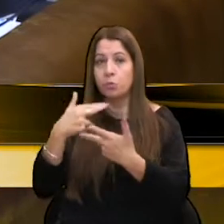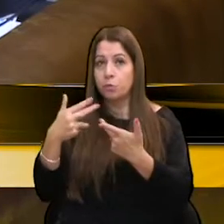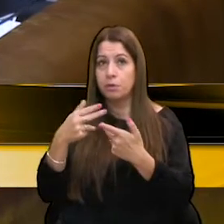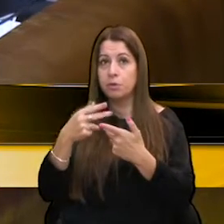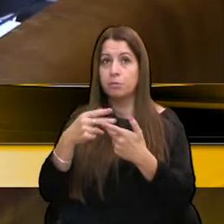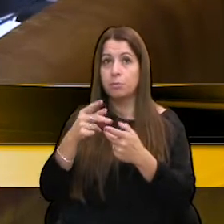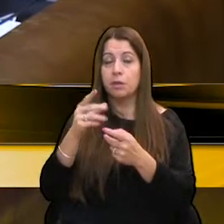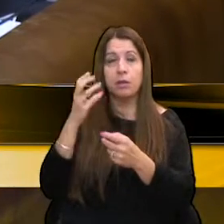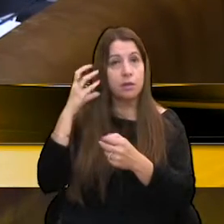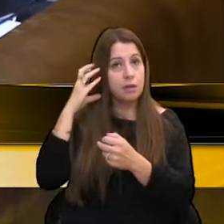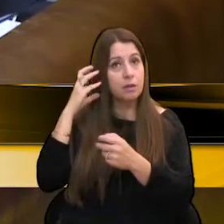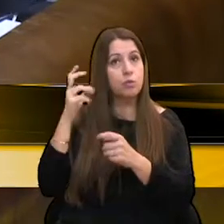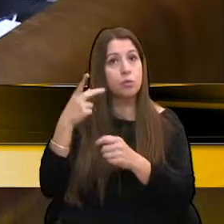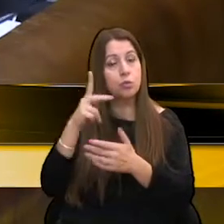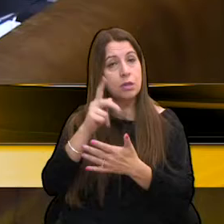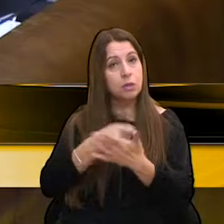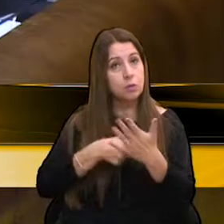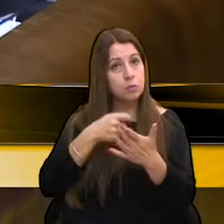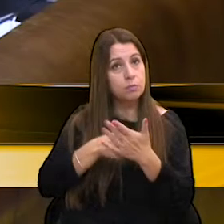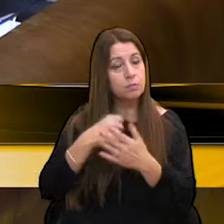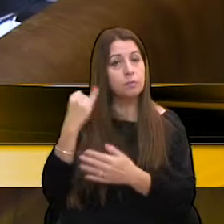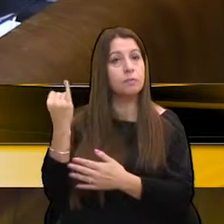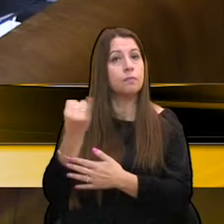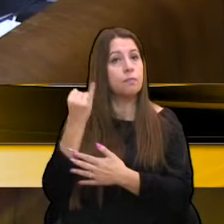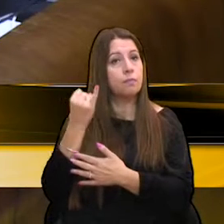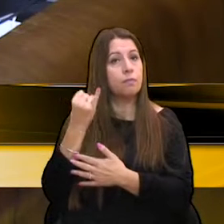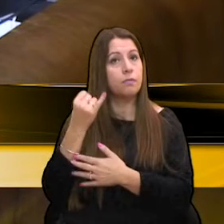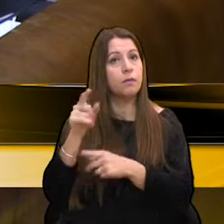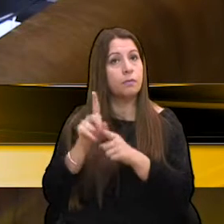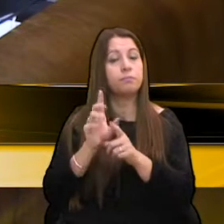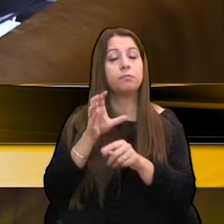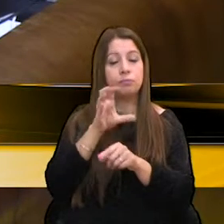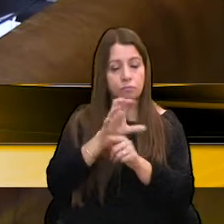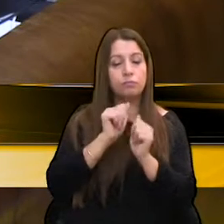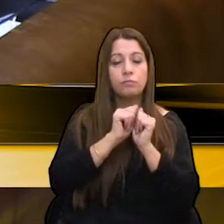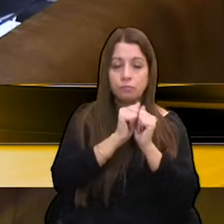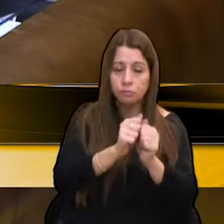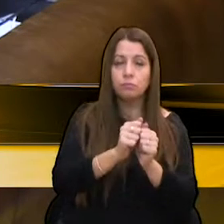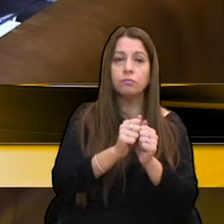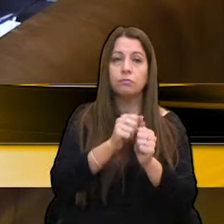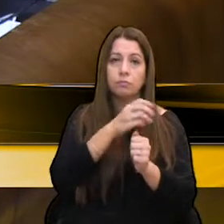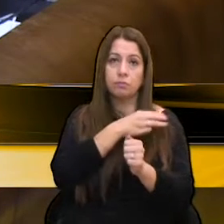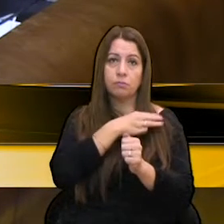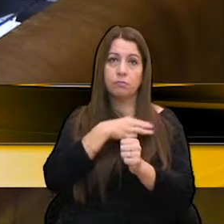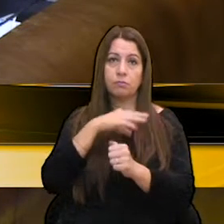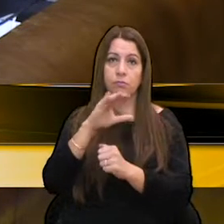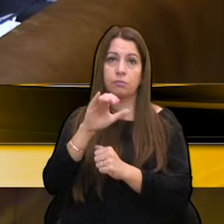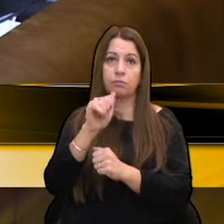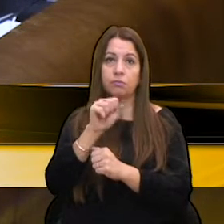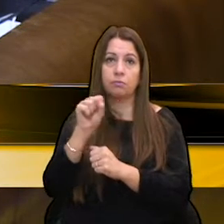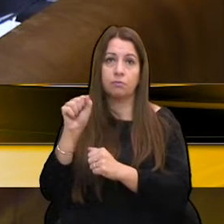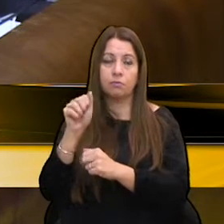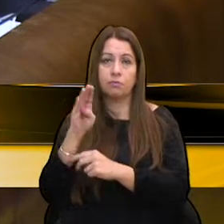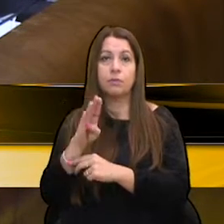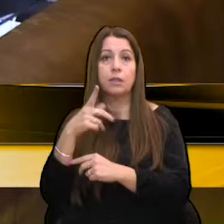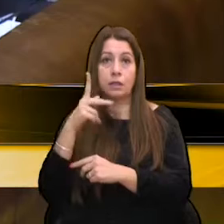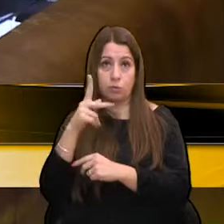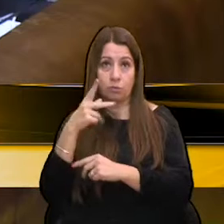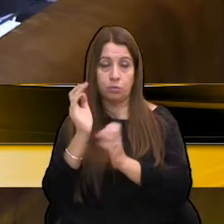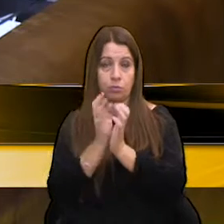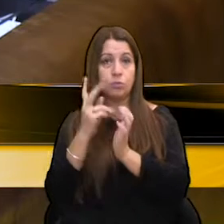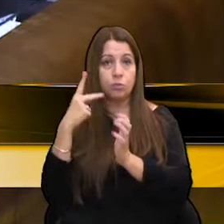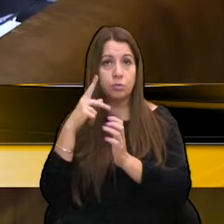para emissoras, mas essa sua luta é muito importante, interfira lá junto ao ministro Kassab, que é do seu partido, e tenho certeza